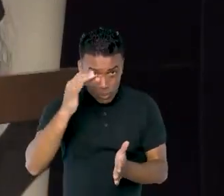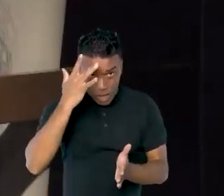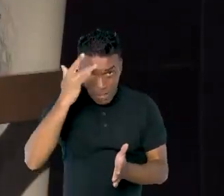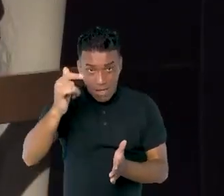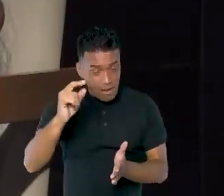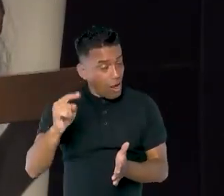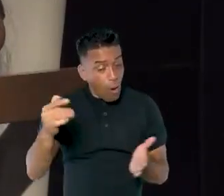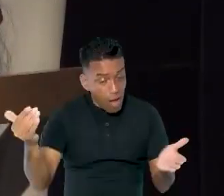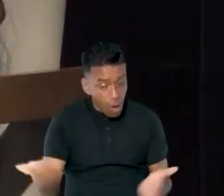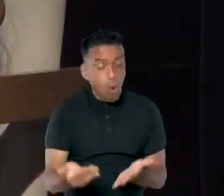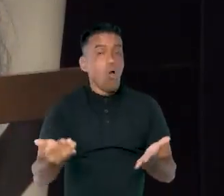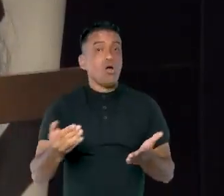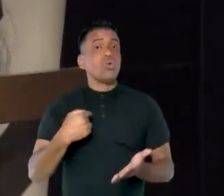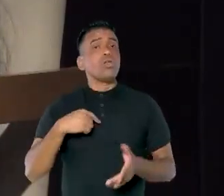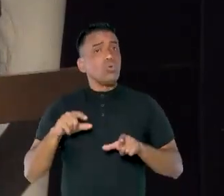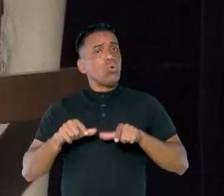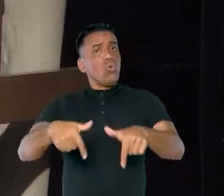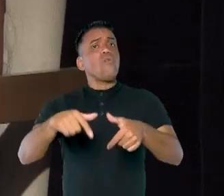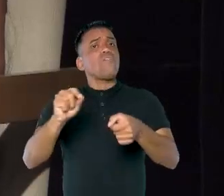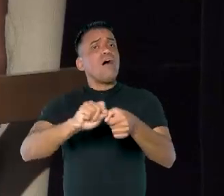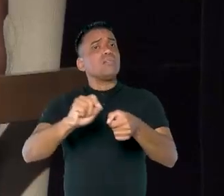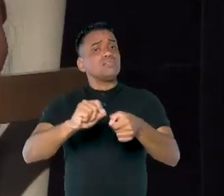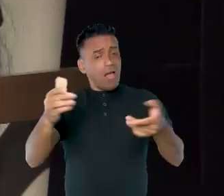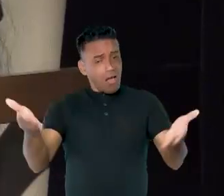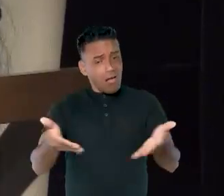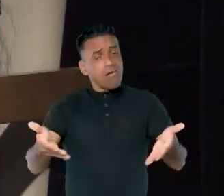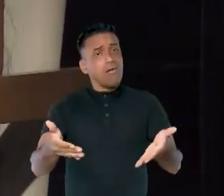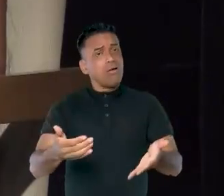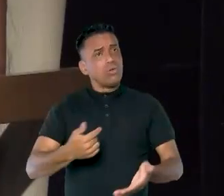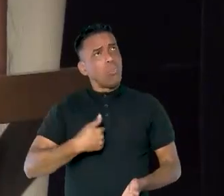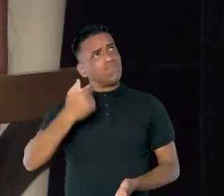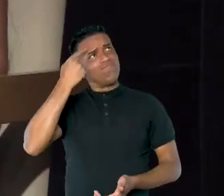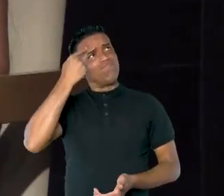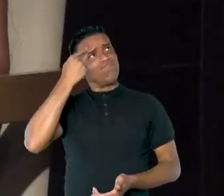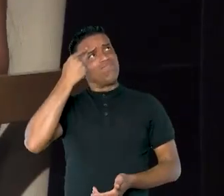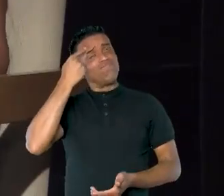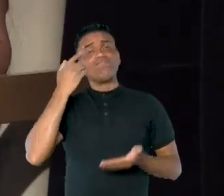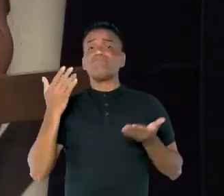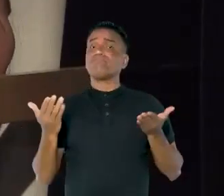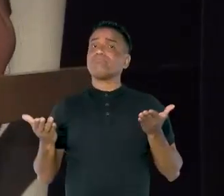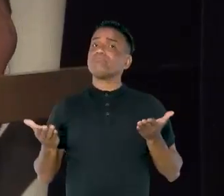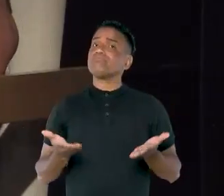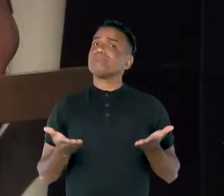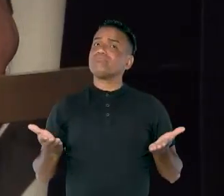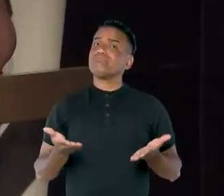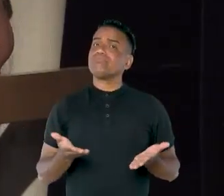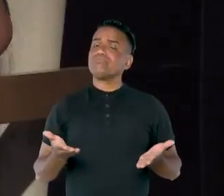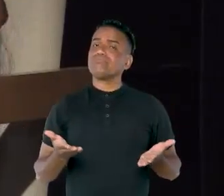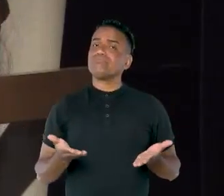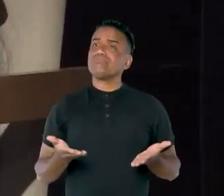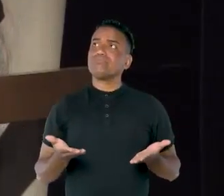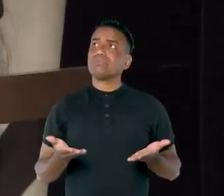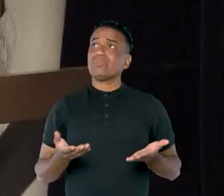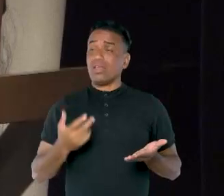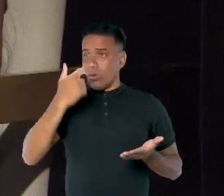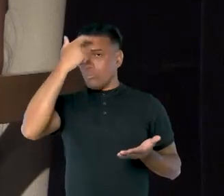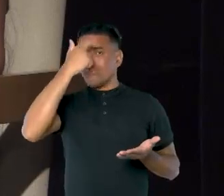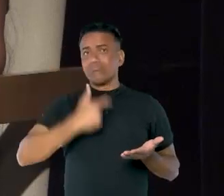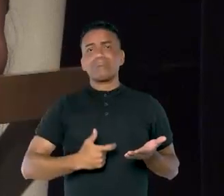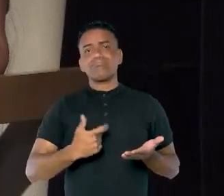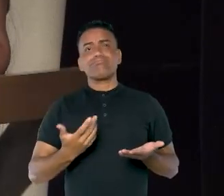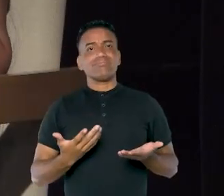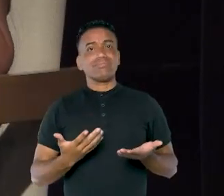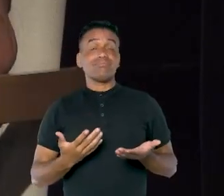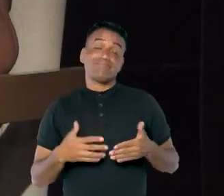é agora. O que eu estou fazendo agora? O que eu penso agora como pessoa?